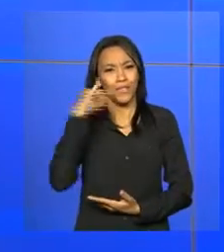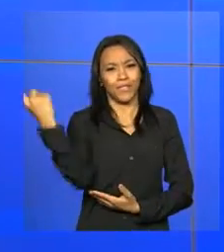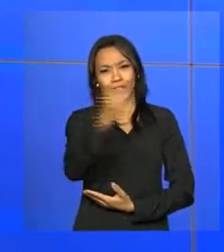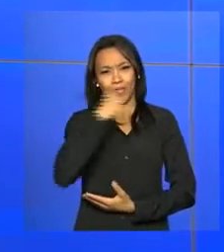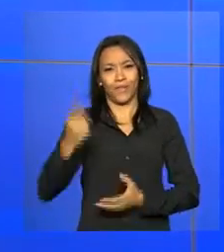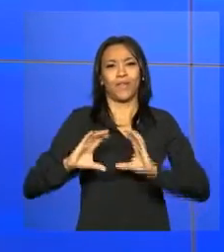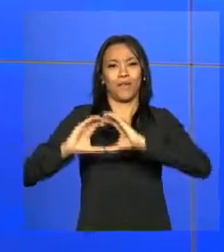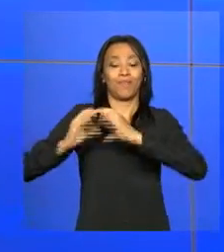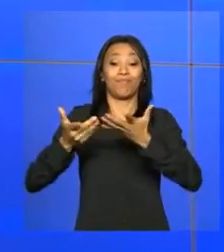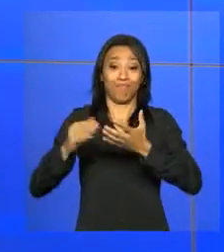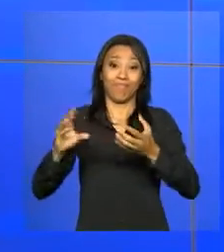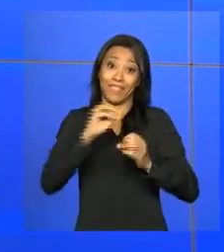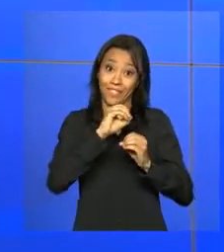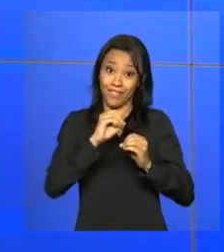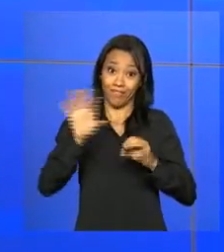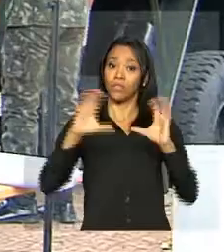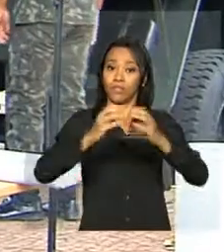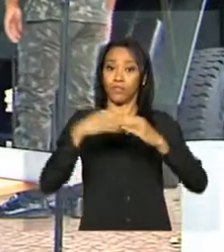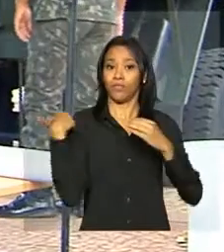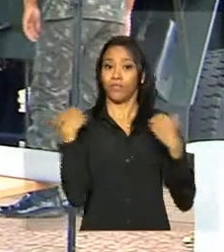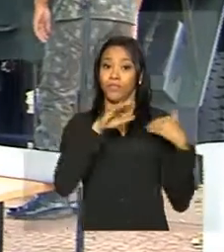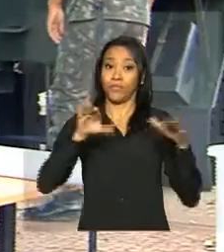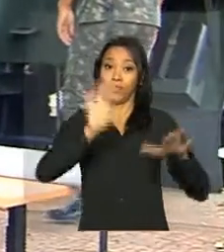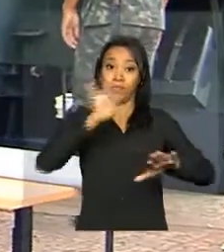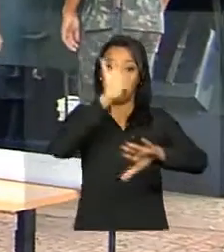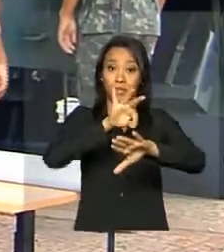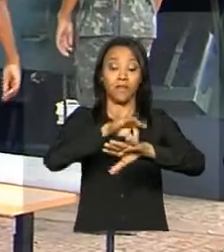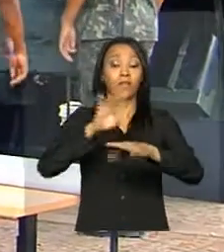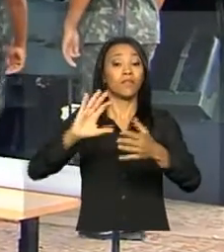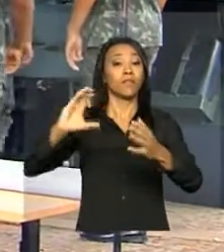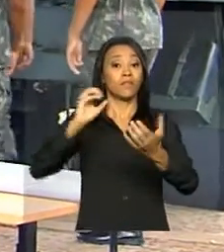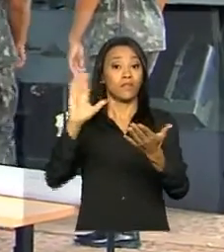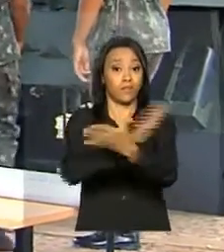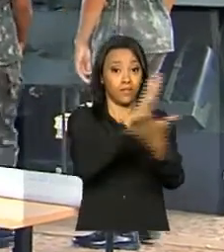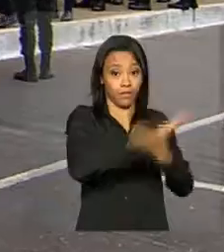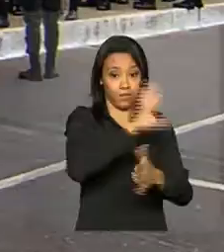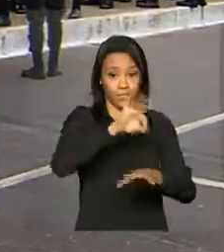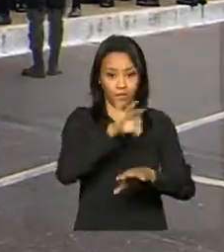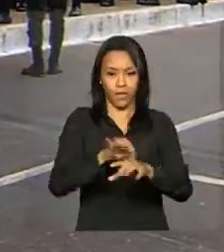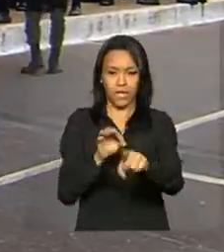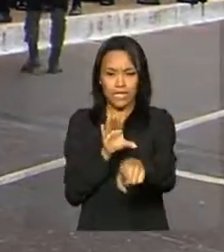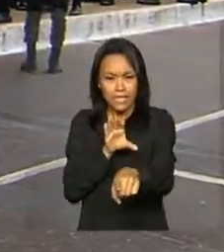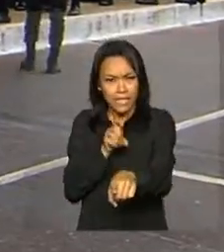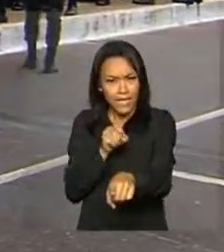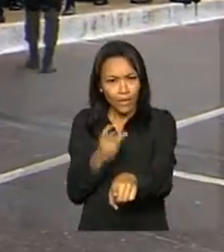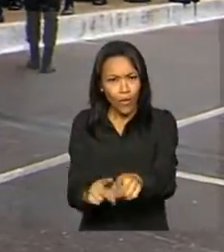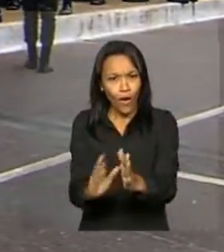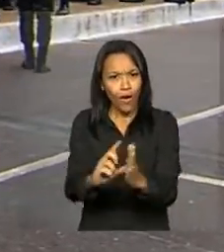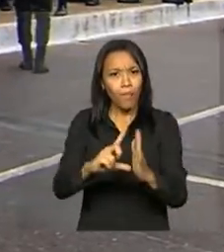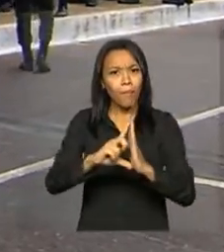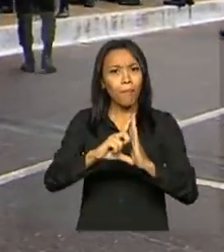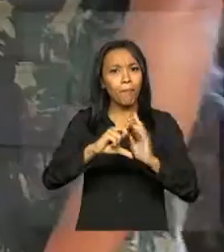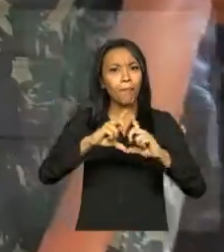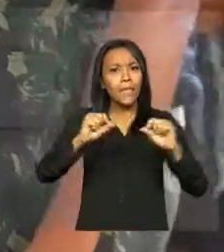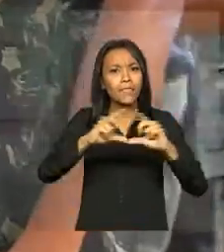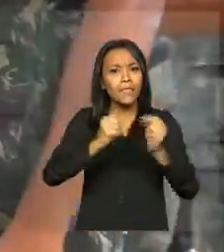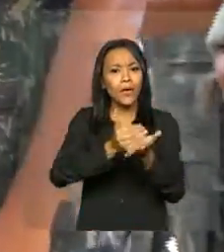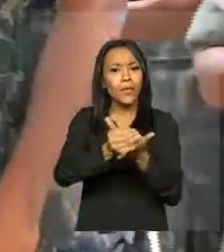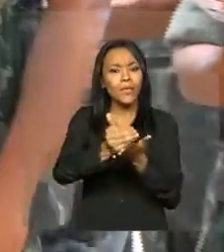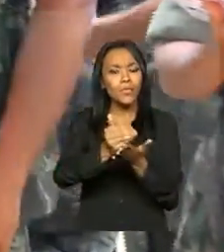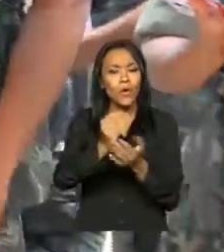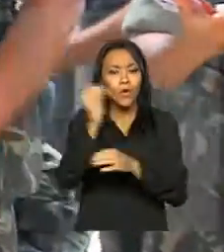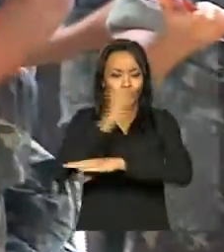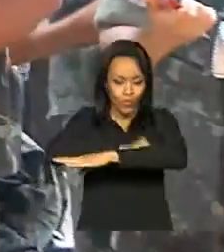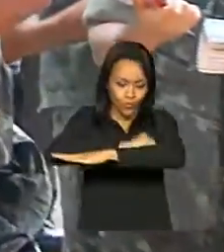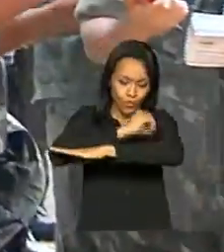de mobilização de casa 0 a mobilização começou cedo em todo o país aqui na capital federal antes mesmo de o sol